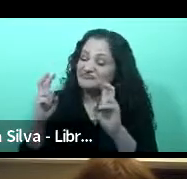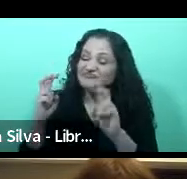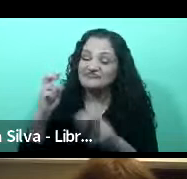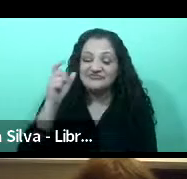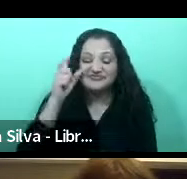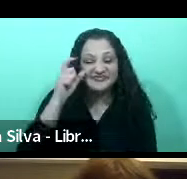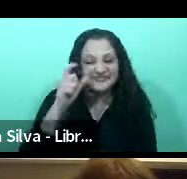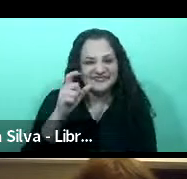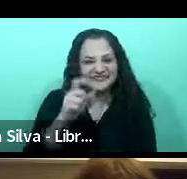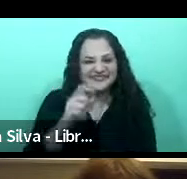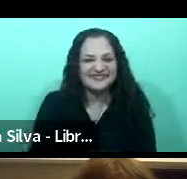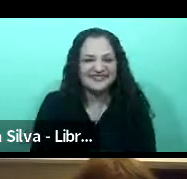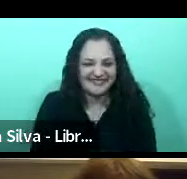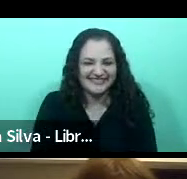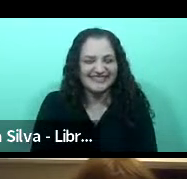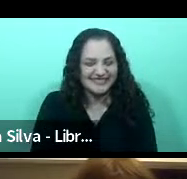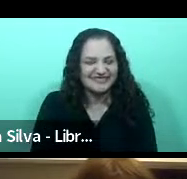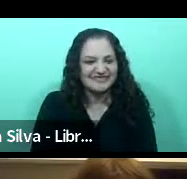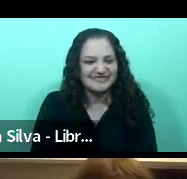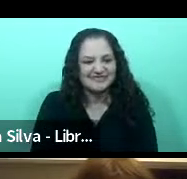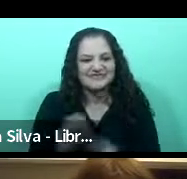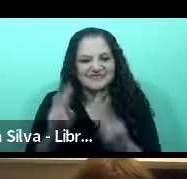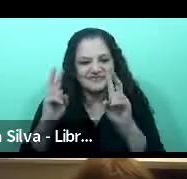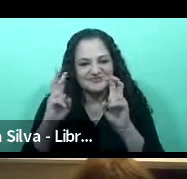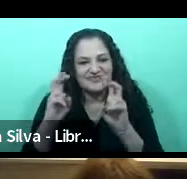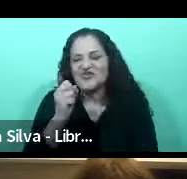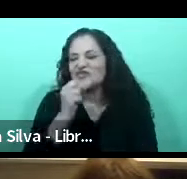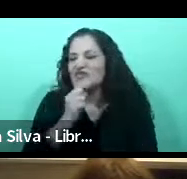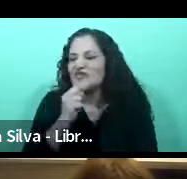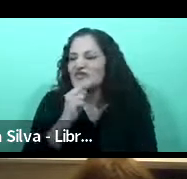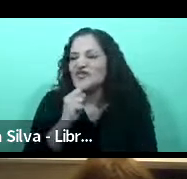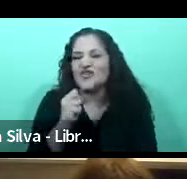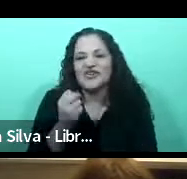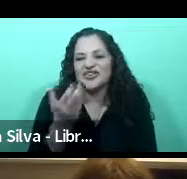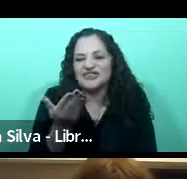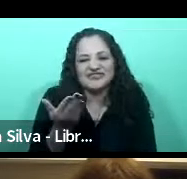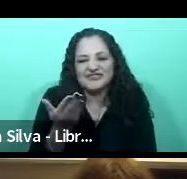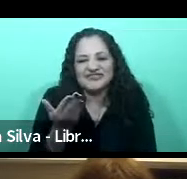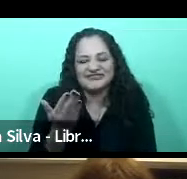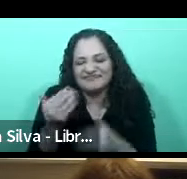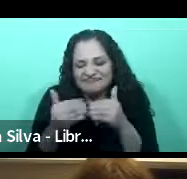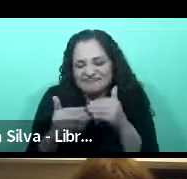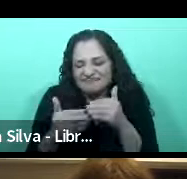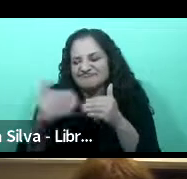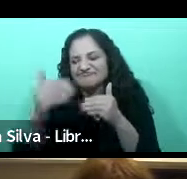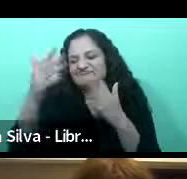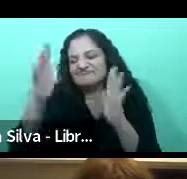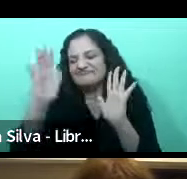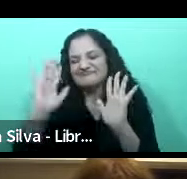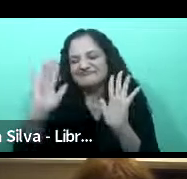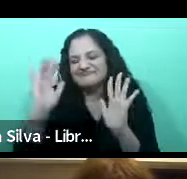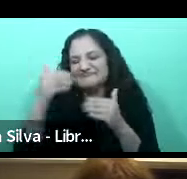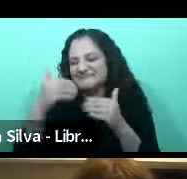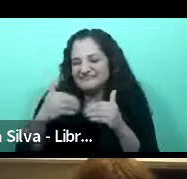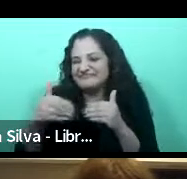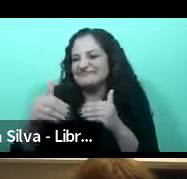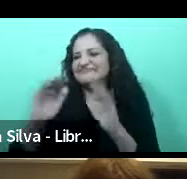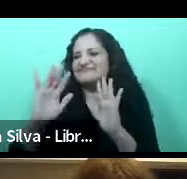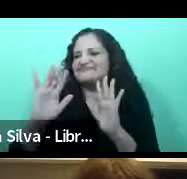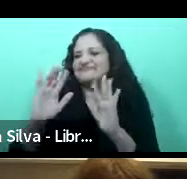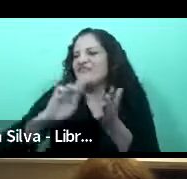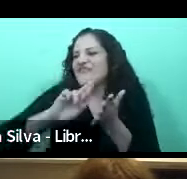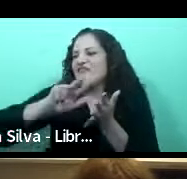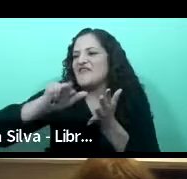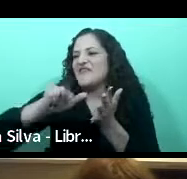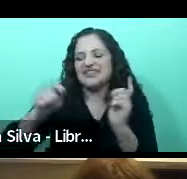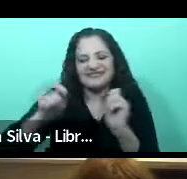assim, sobre os avós, enfim, ou sobre o que, enfim, sobre muitas